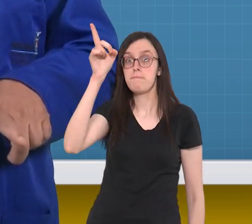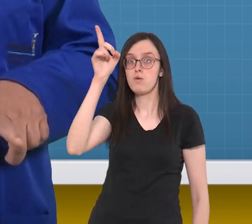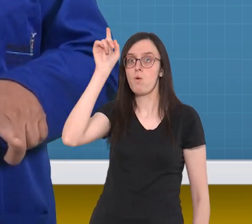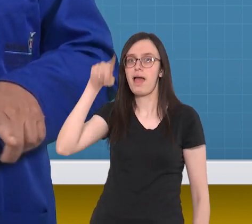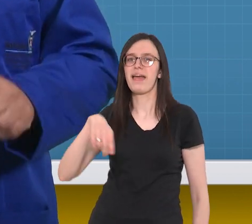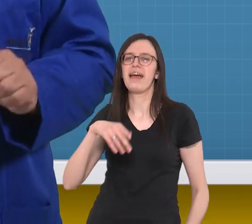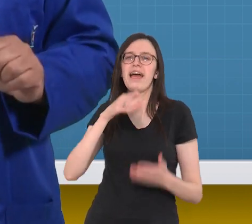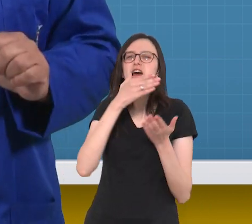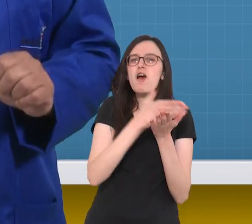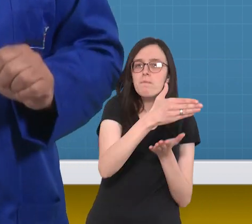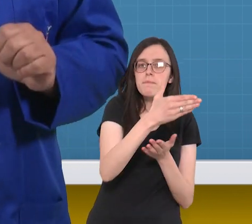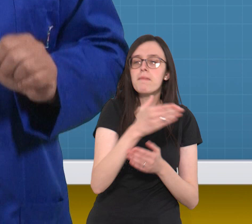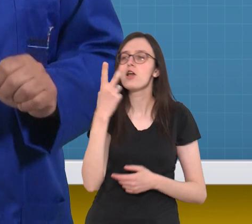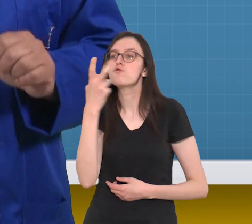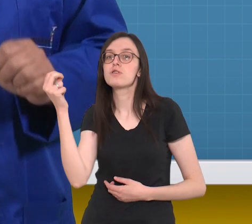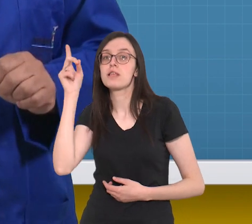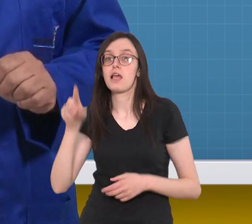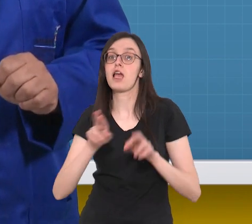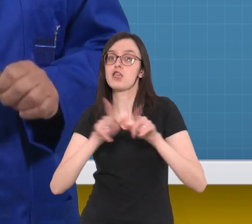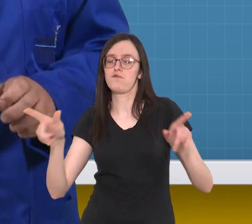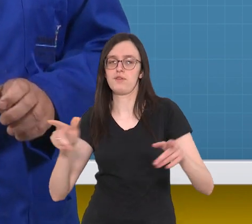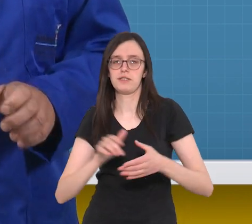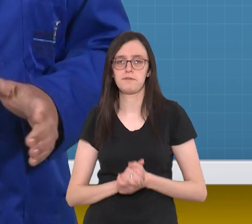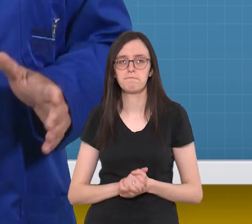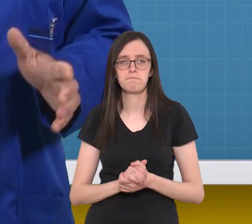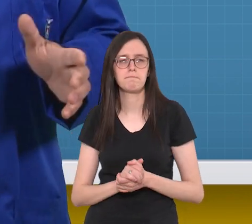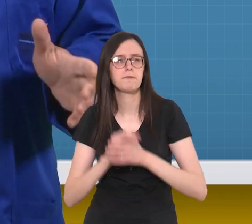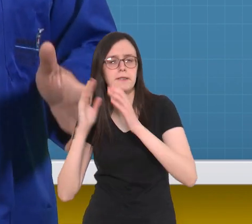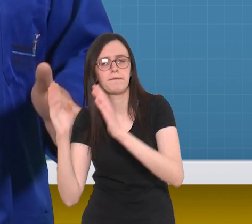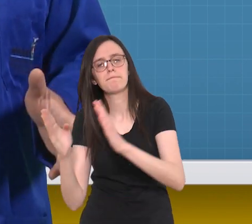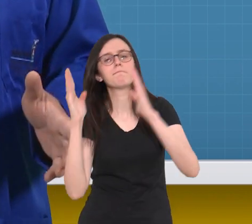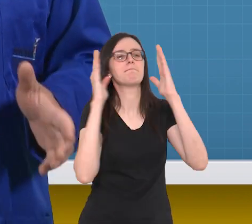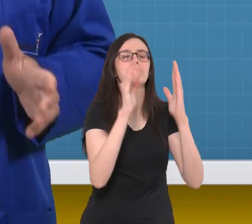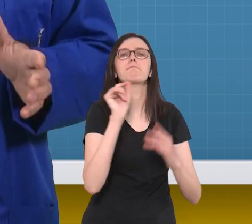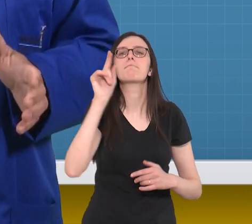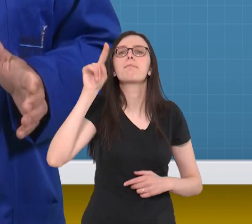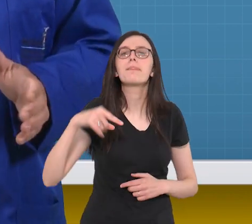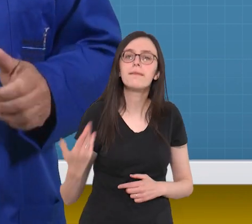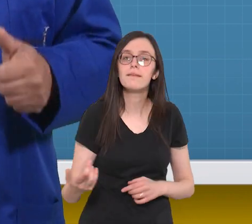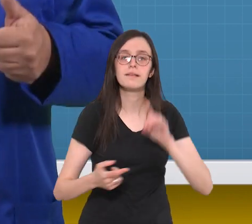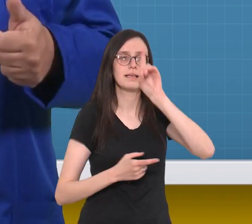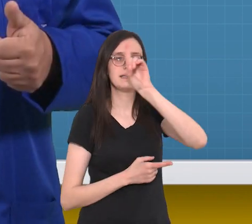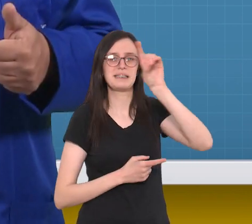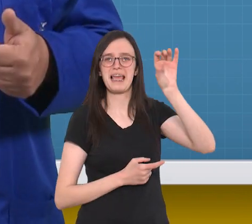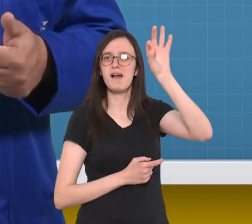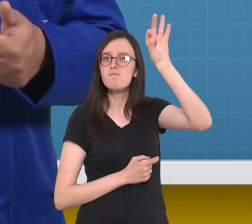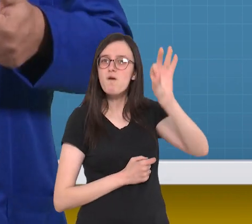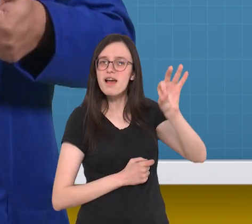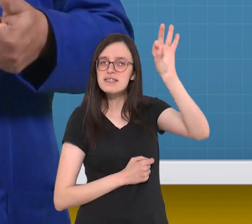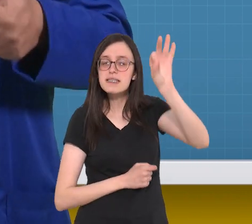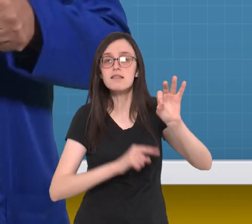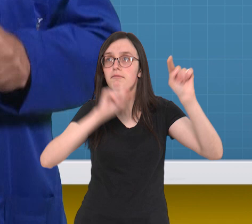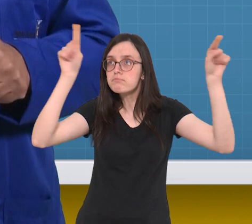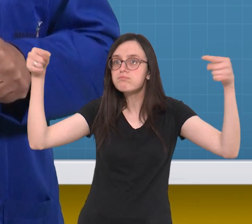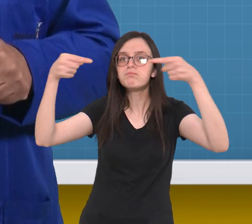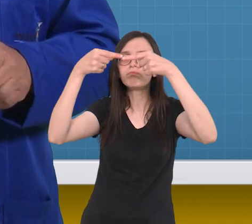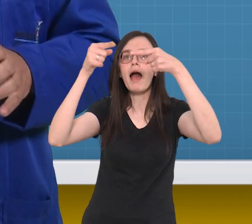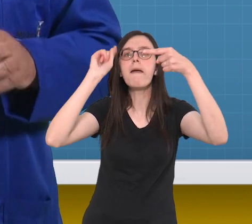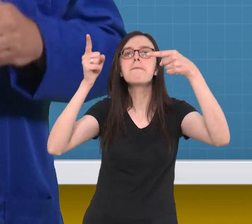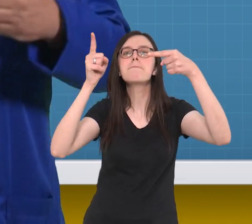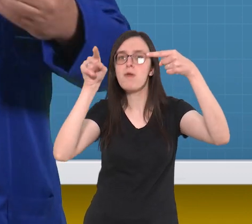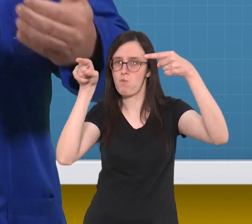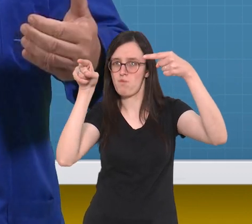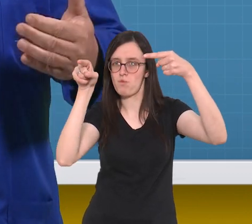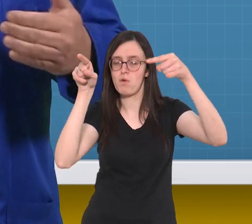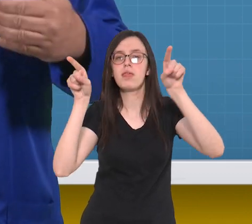200 pontos. Isso na mesma coluna. Na outra coluna, ao lado, eu tenho o 100%,